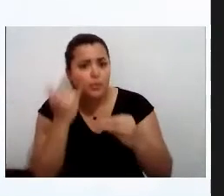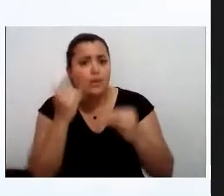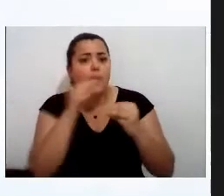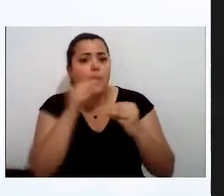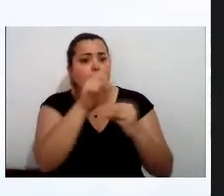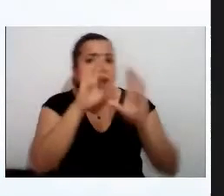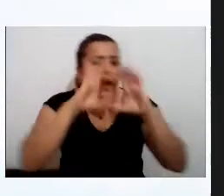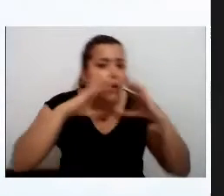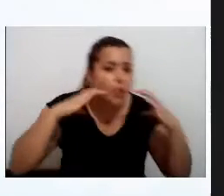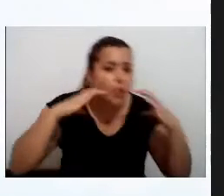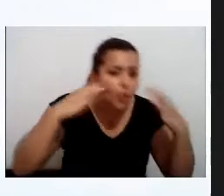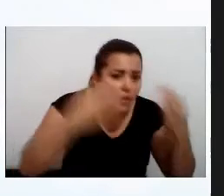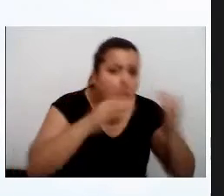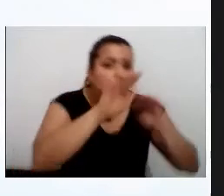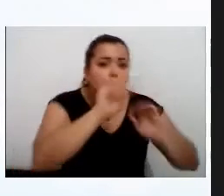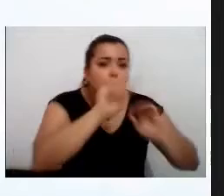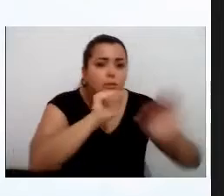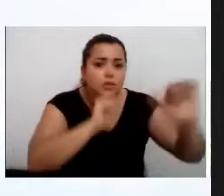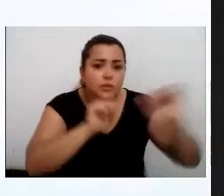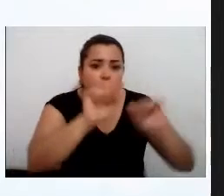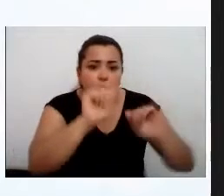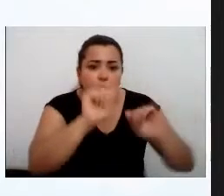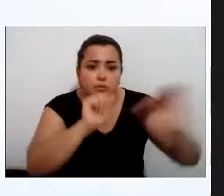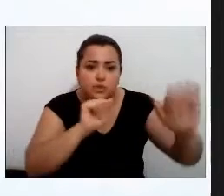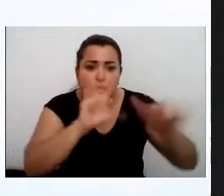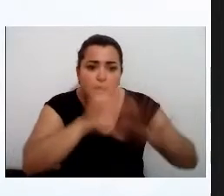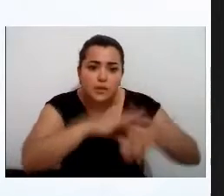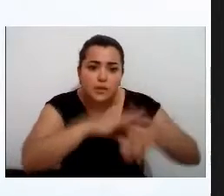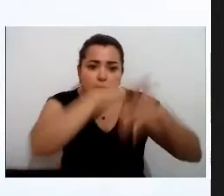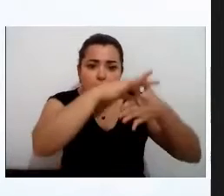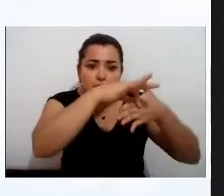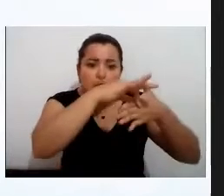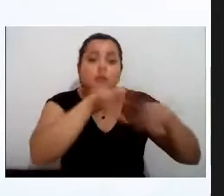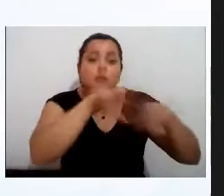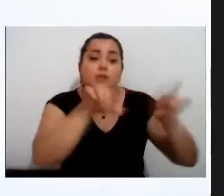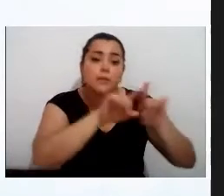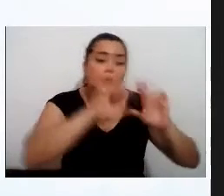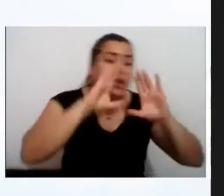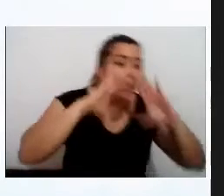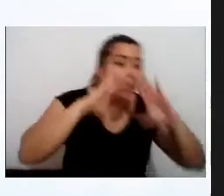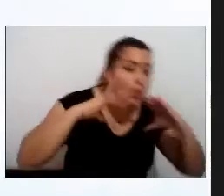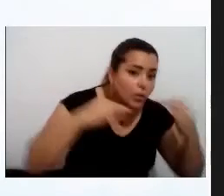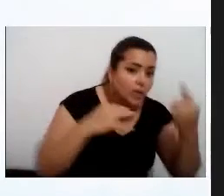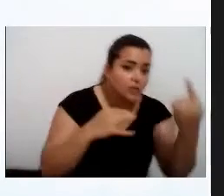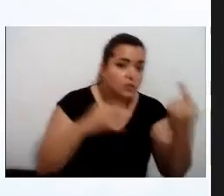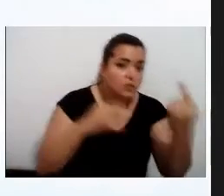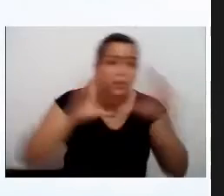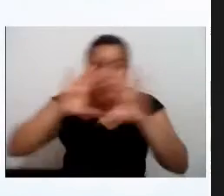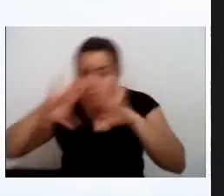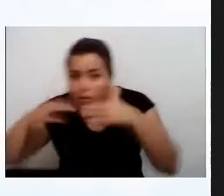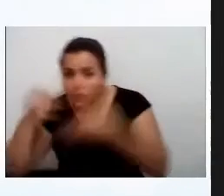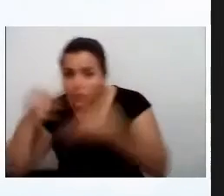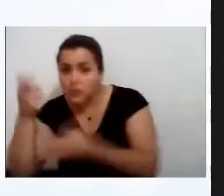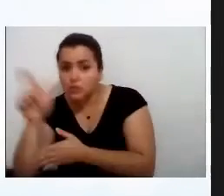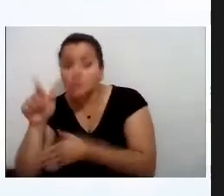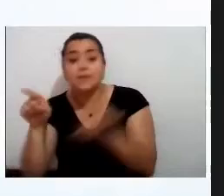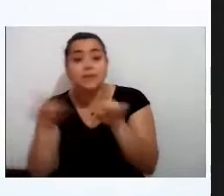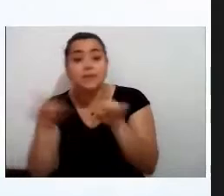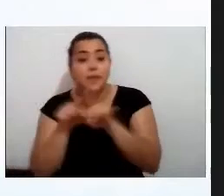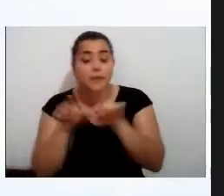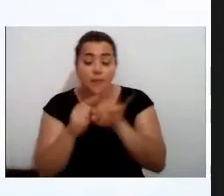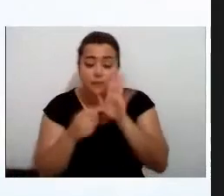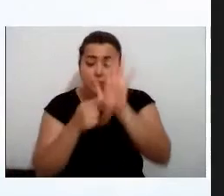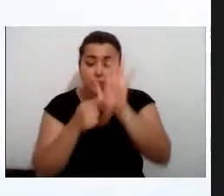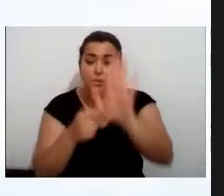procurar os líderes, procurar os presidentes das duas casas do Congresso. É preciso dialogar com o governo, mostrar as deficiências, porque nós não